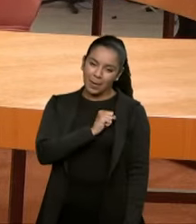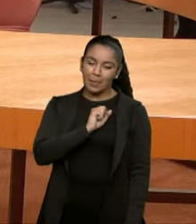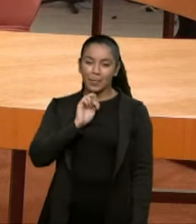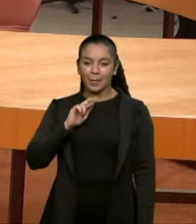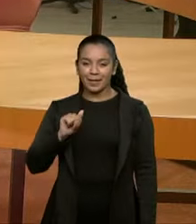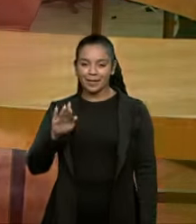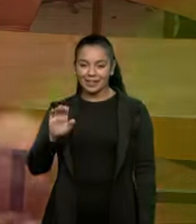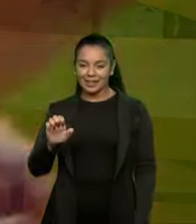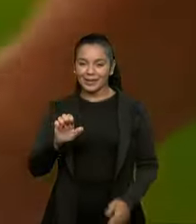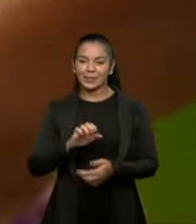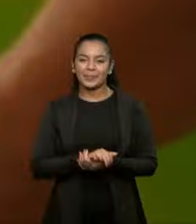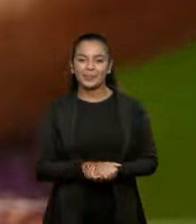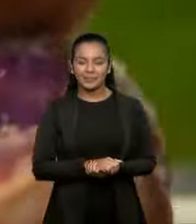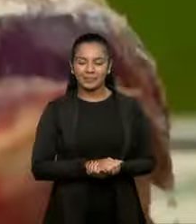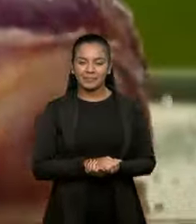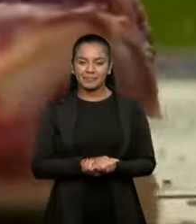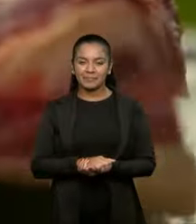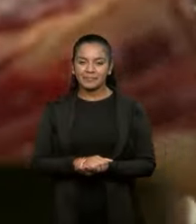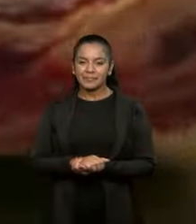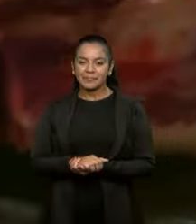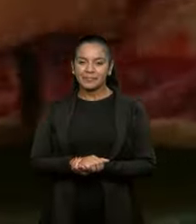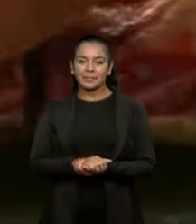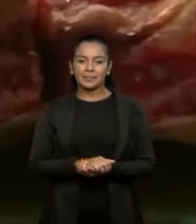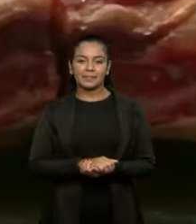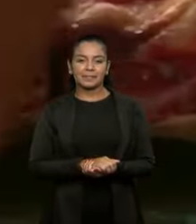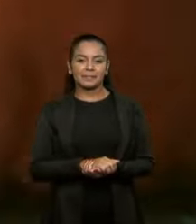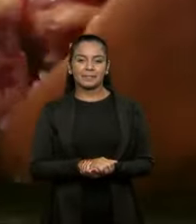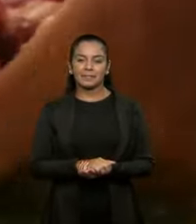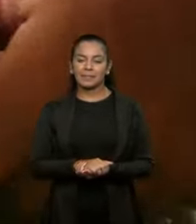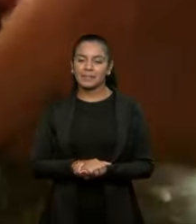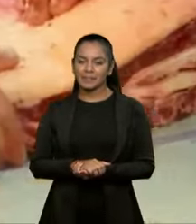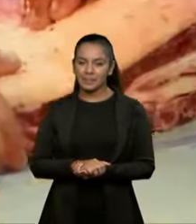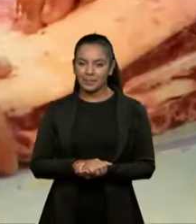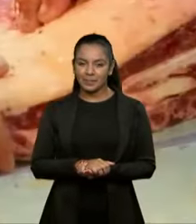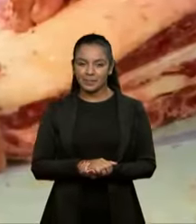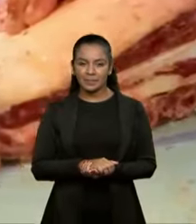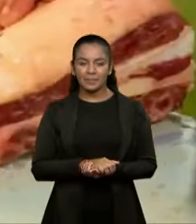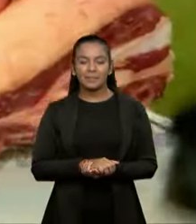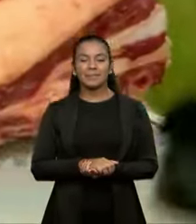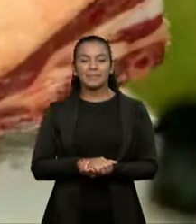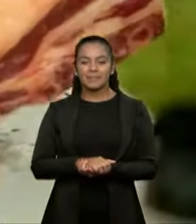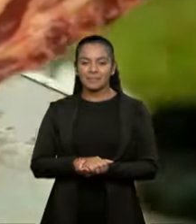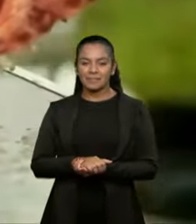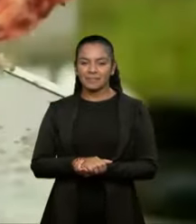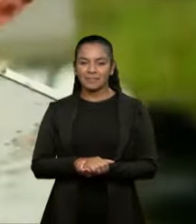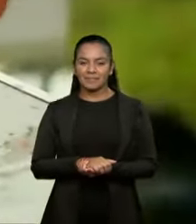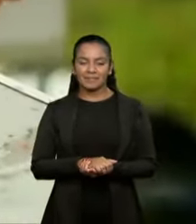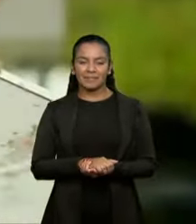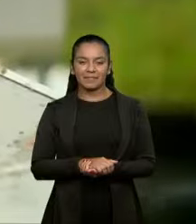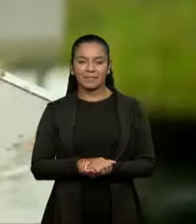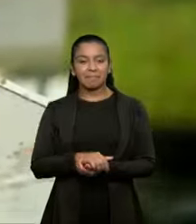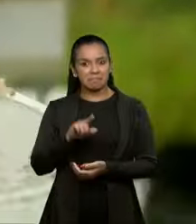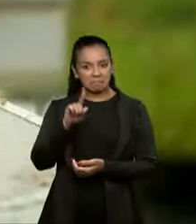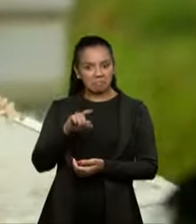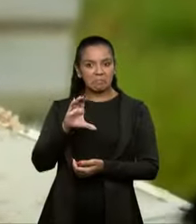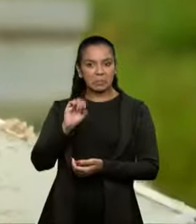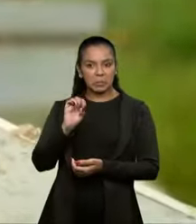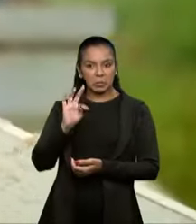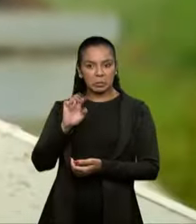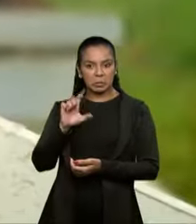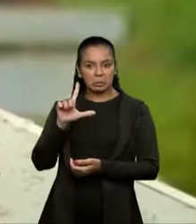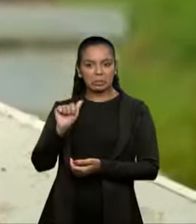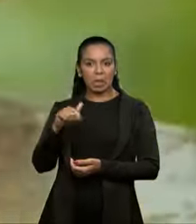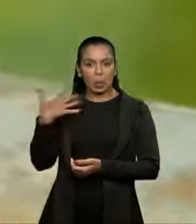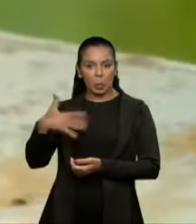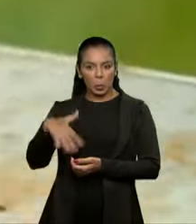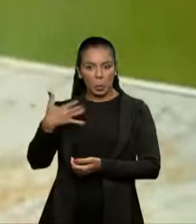Olha lá. A cerveja. É. Tinha um rosezinho aí também. Isso é uma costelona, hein? É, uma janela do